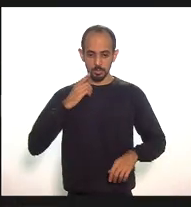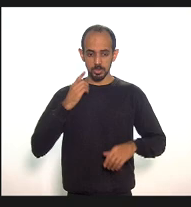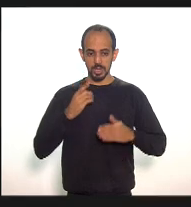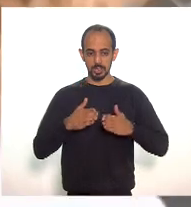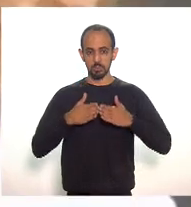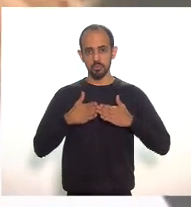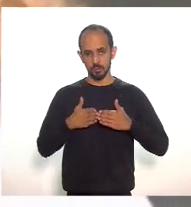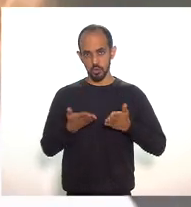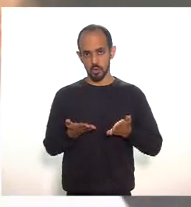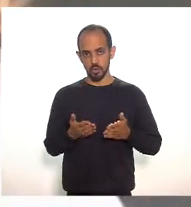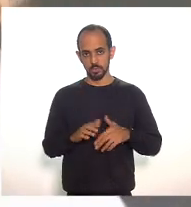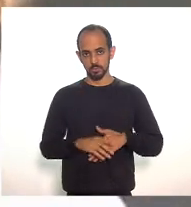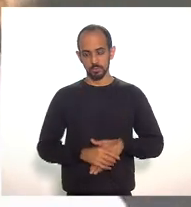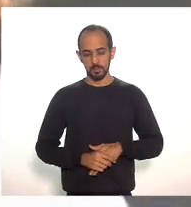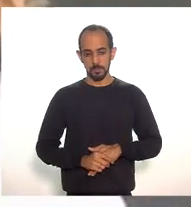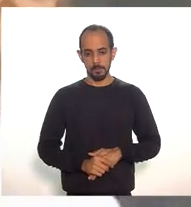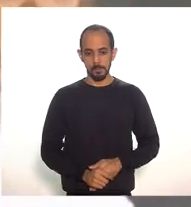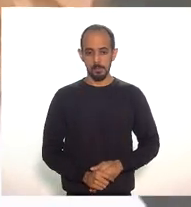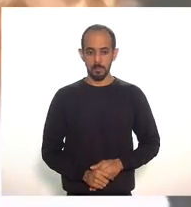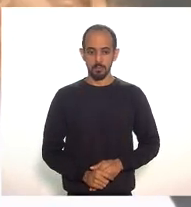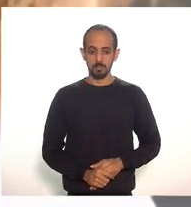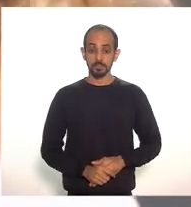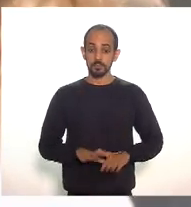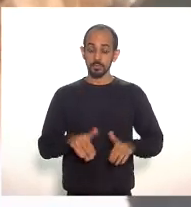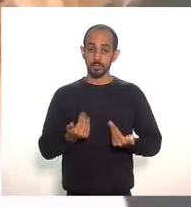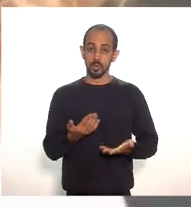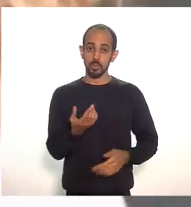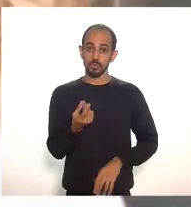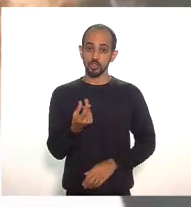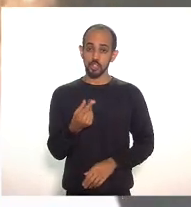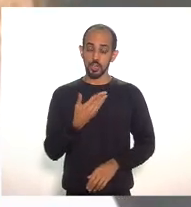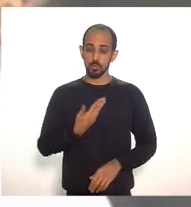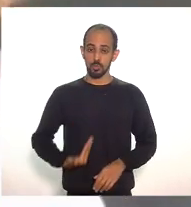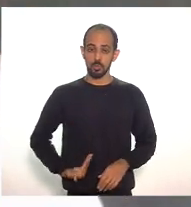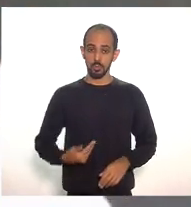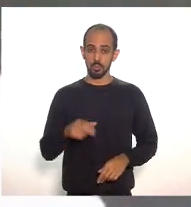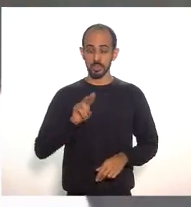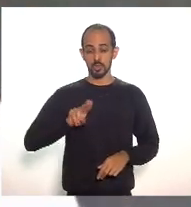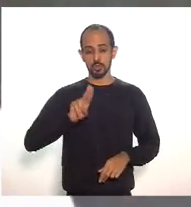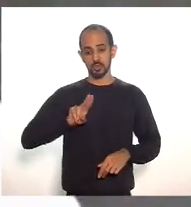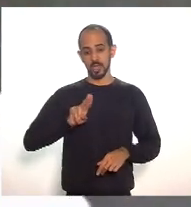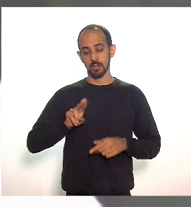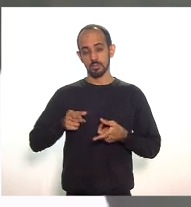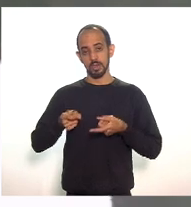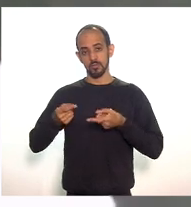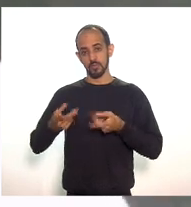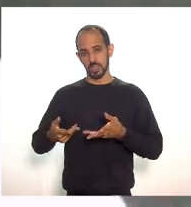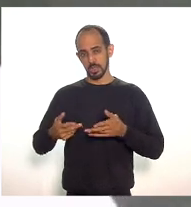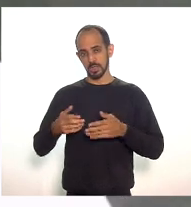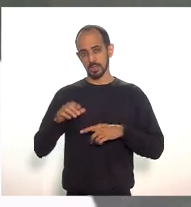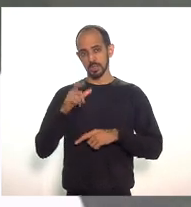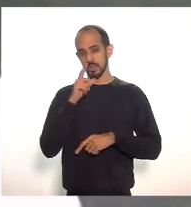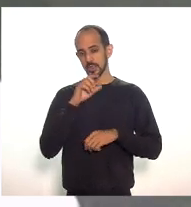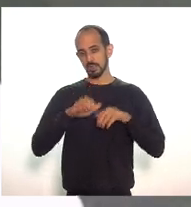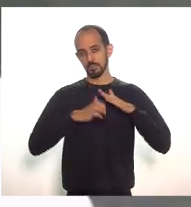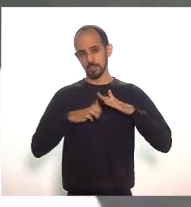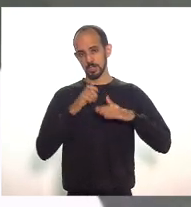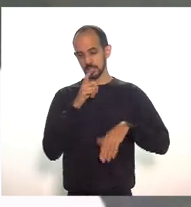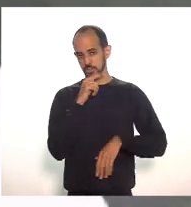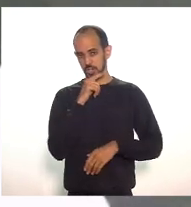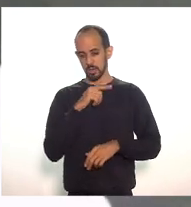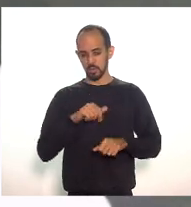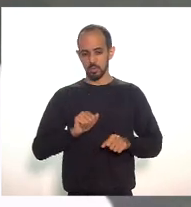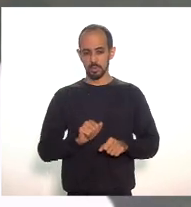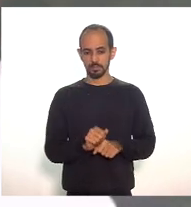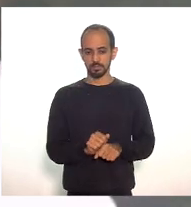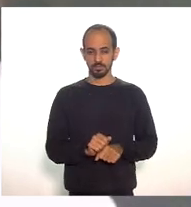o o seu usado para privatização da Cedae quando poderia ser utilizado deixa ativamente para